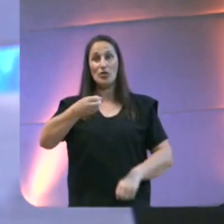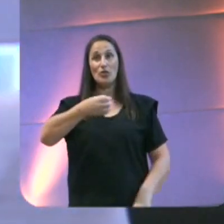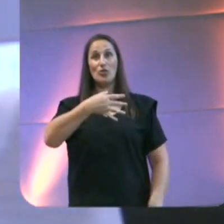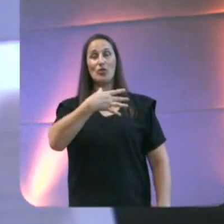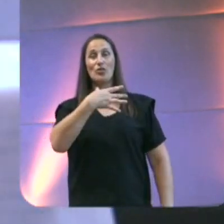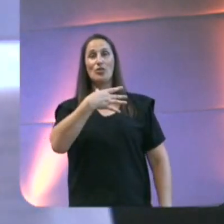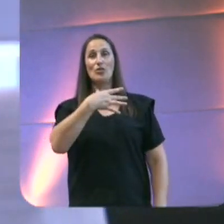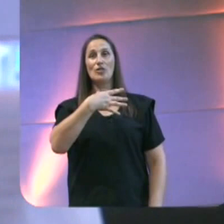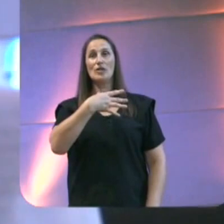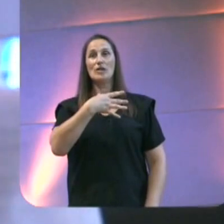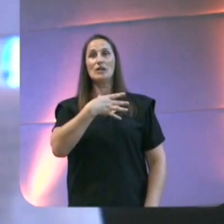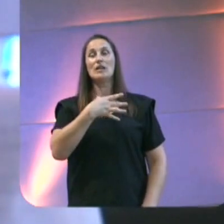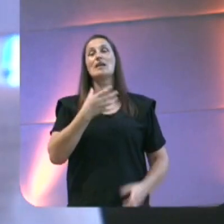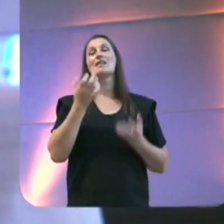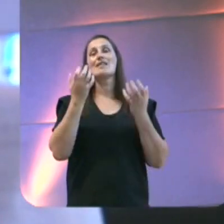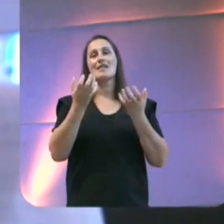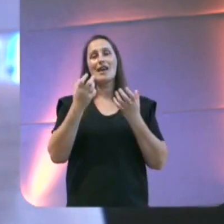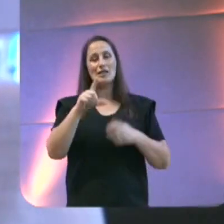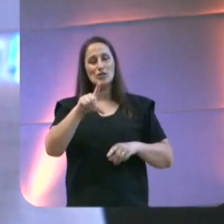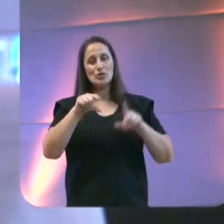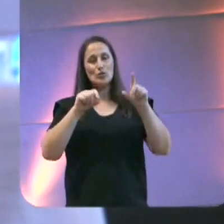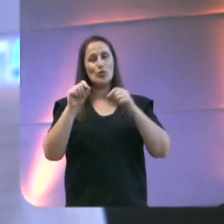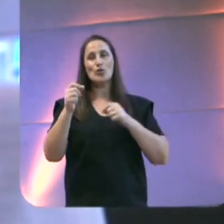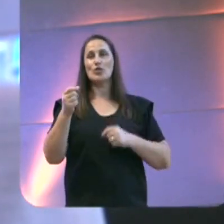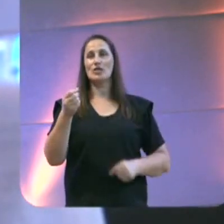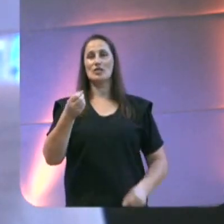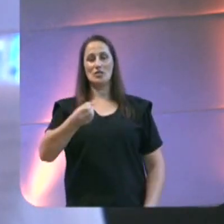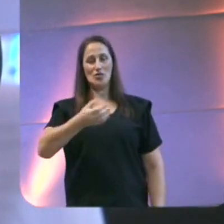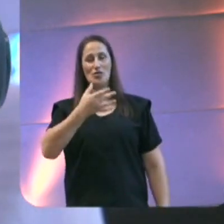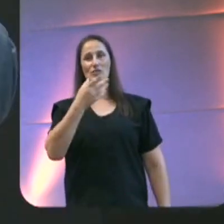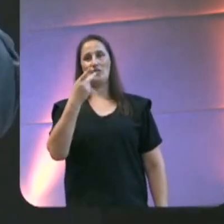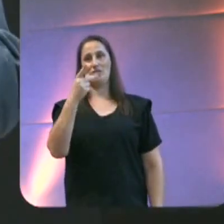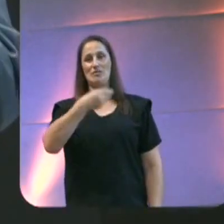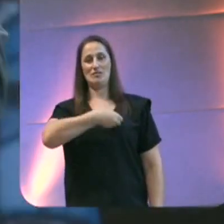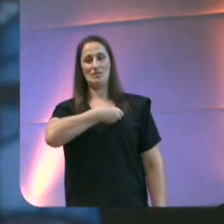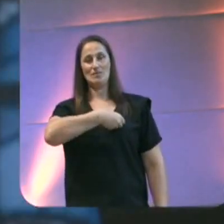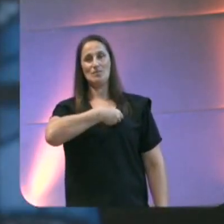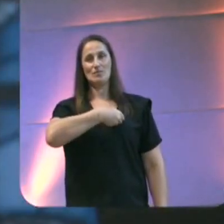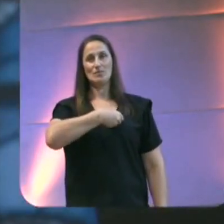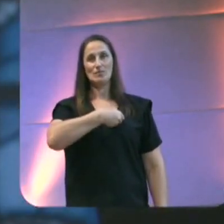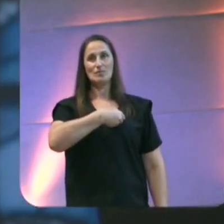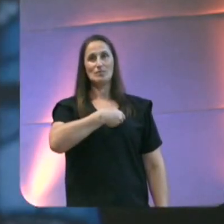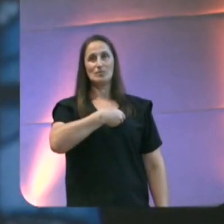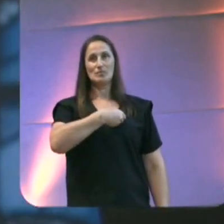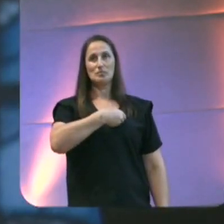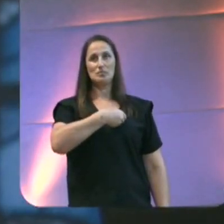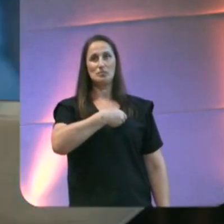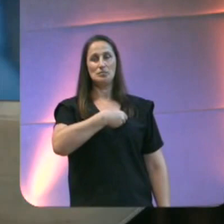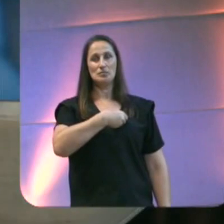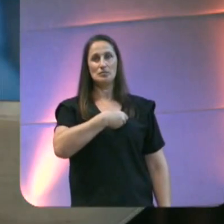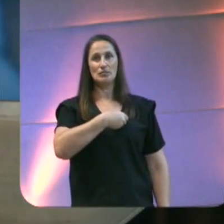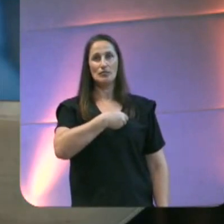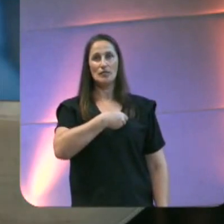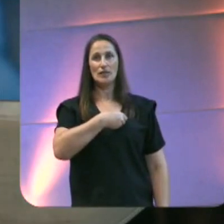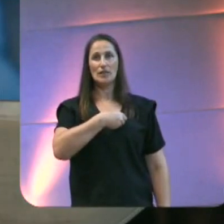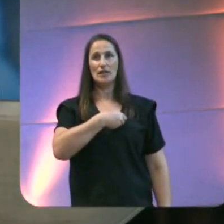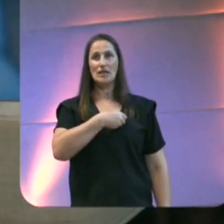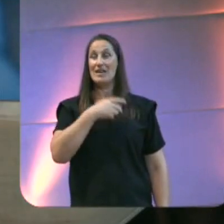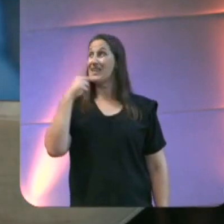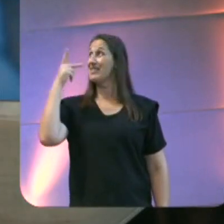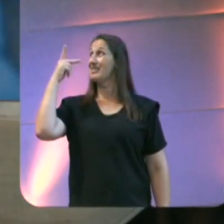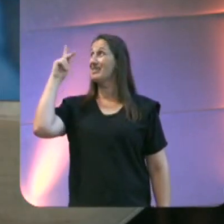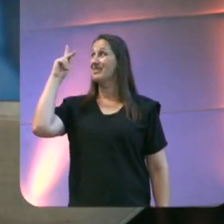suas decisões. Ele quer dar um novo sentido e propósito à sua vida. O óleo é